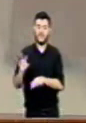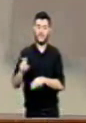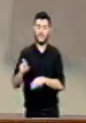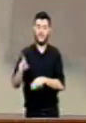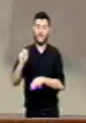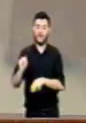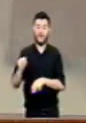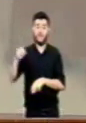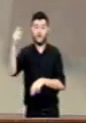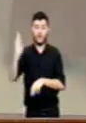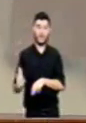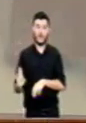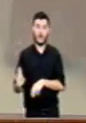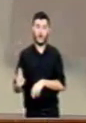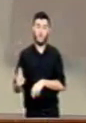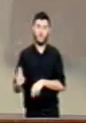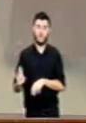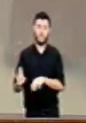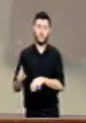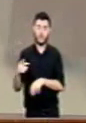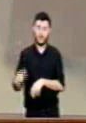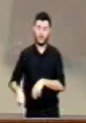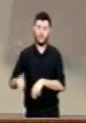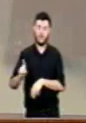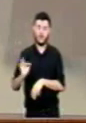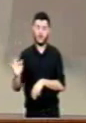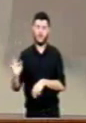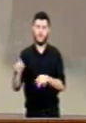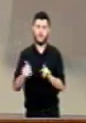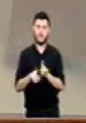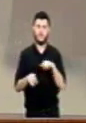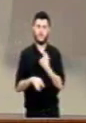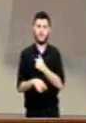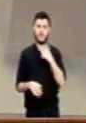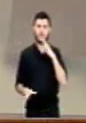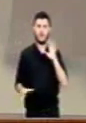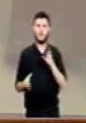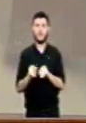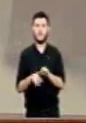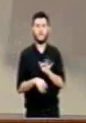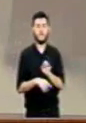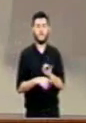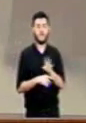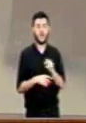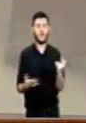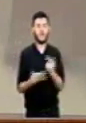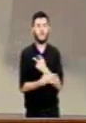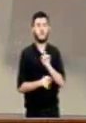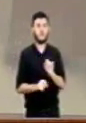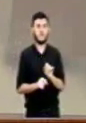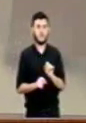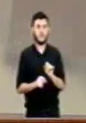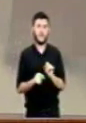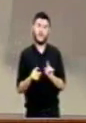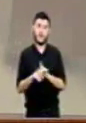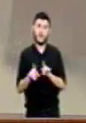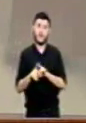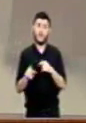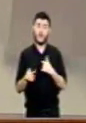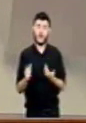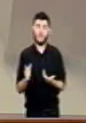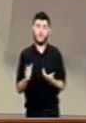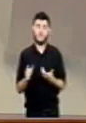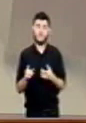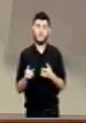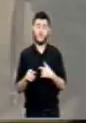Federal, diante da continência dos supostos fatos atribuídos aos policiais legislativos e aos